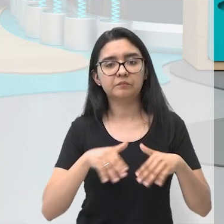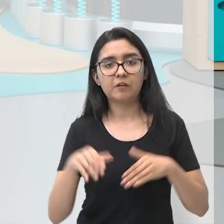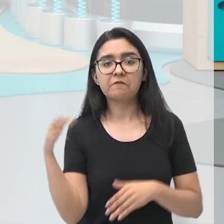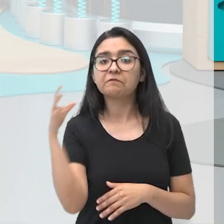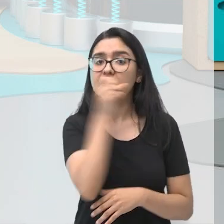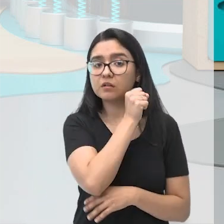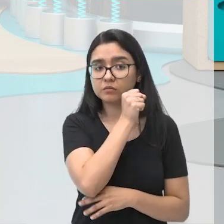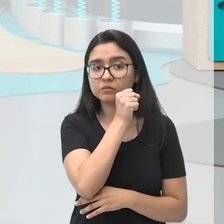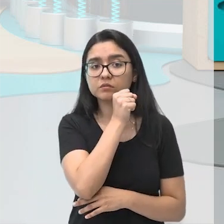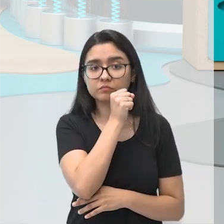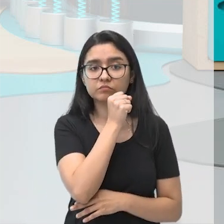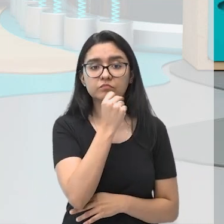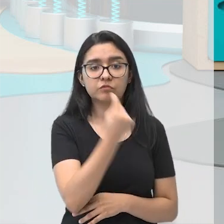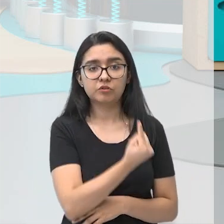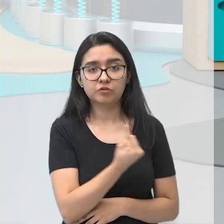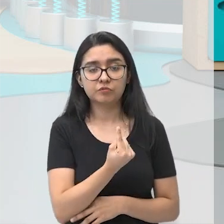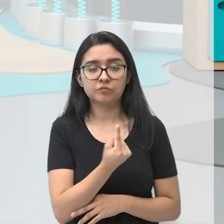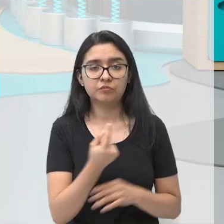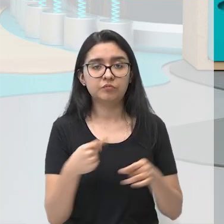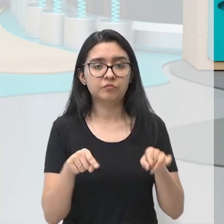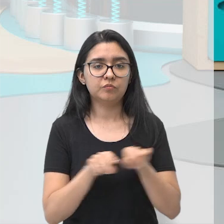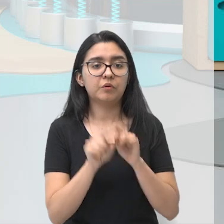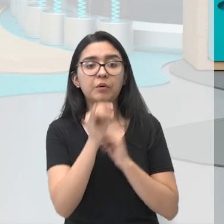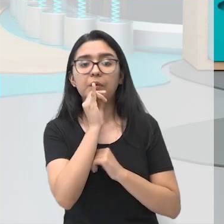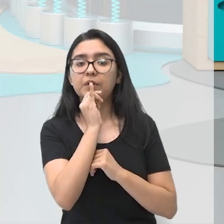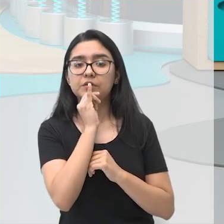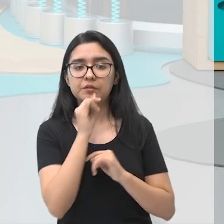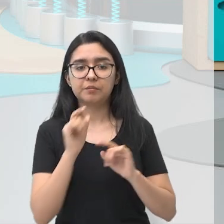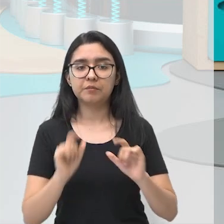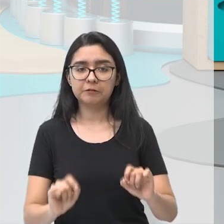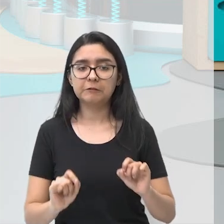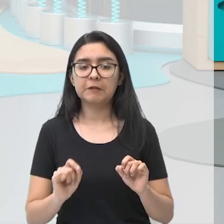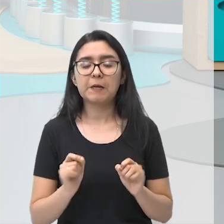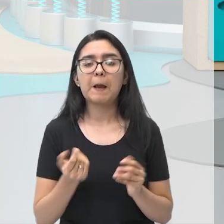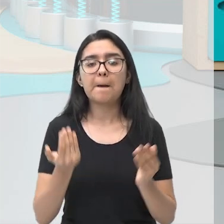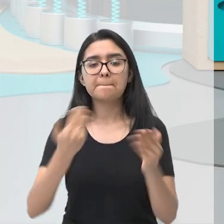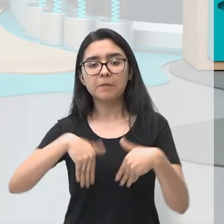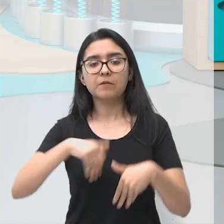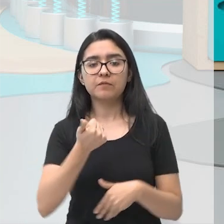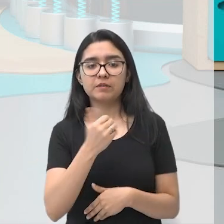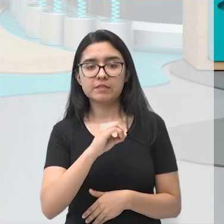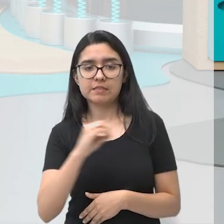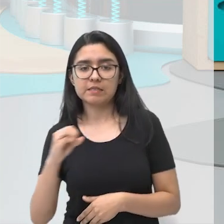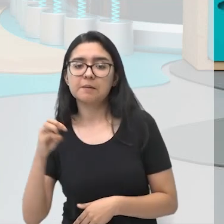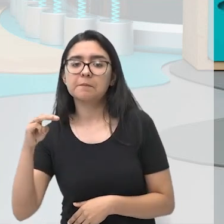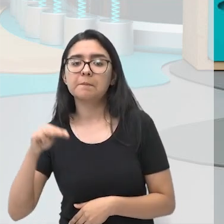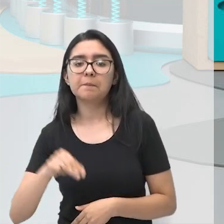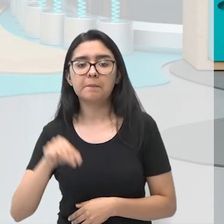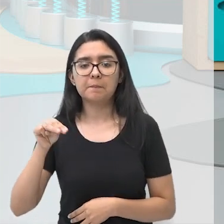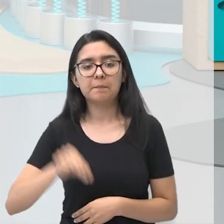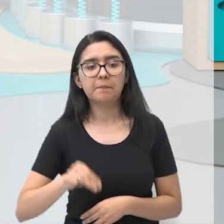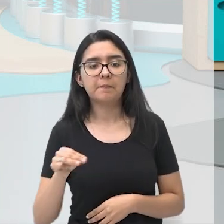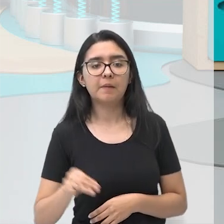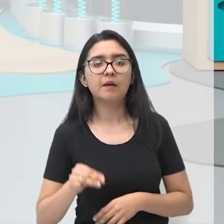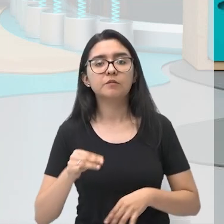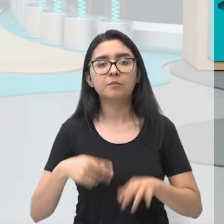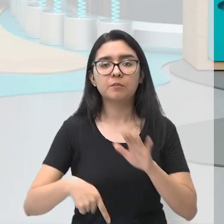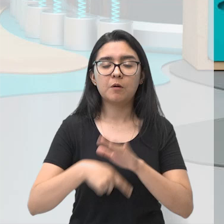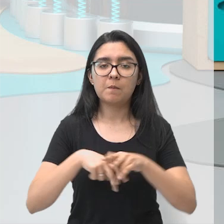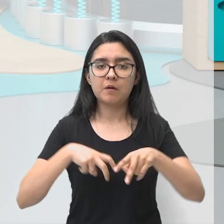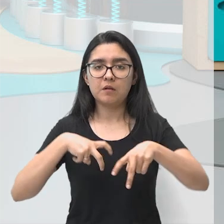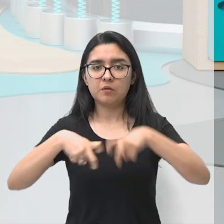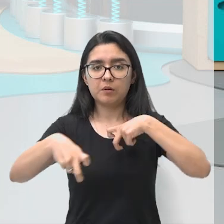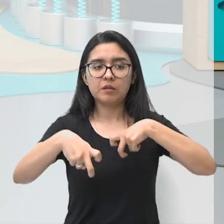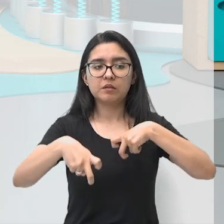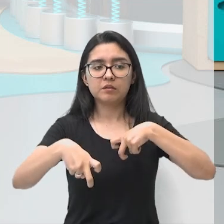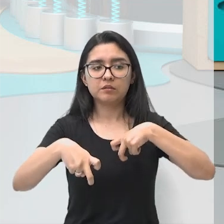alta velocidade individual possível, como, por exemplo, a prova de 100 metros rasos do atletismo.